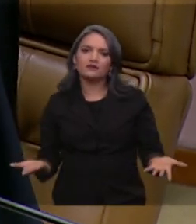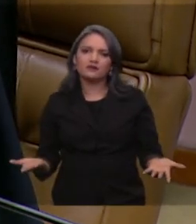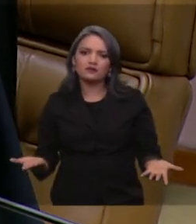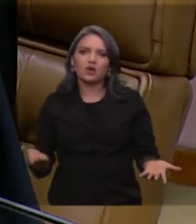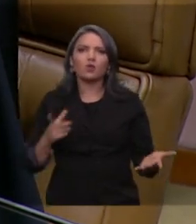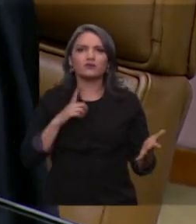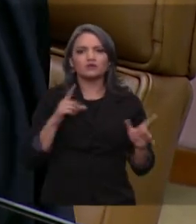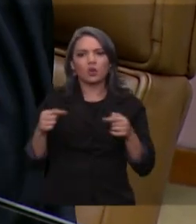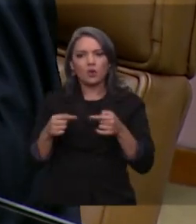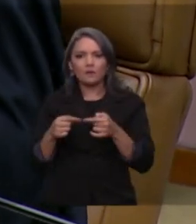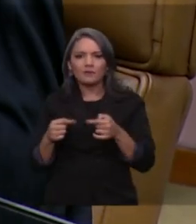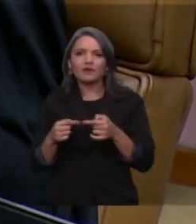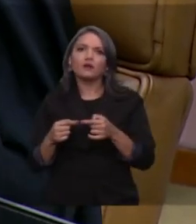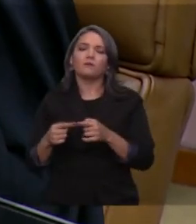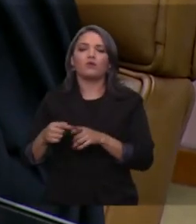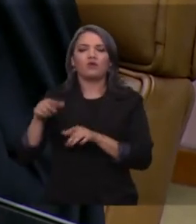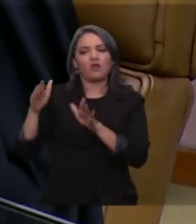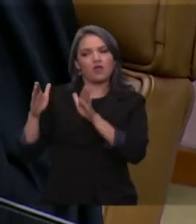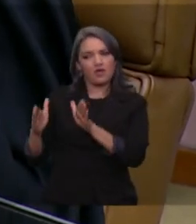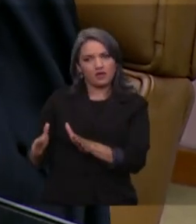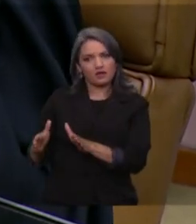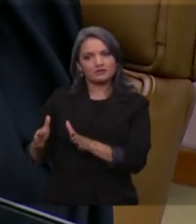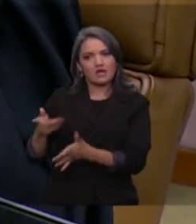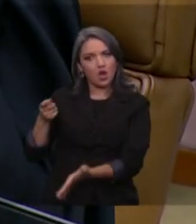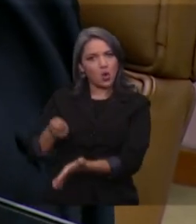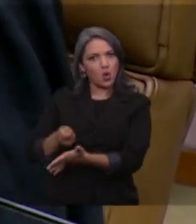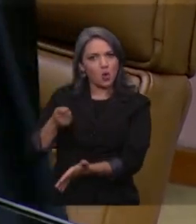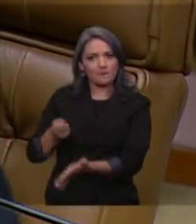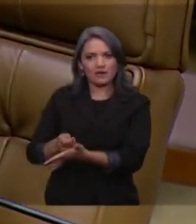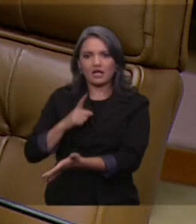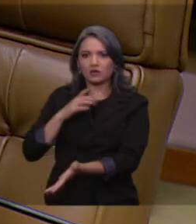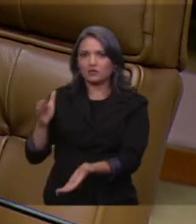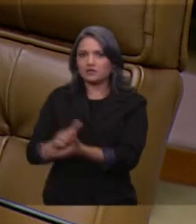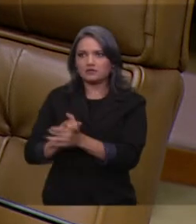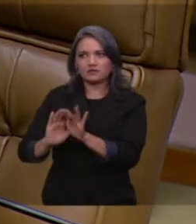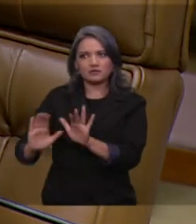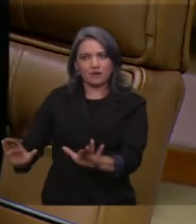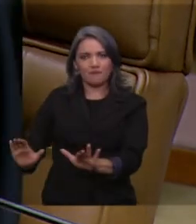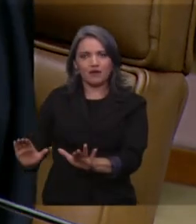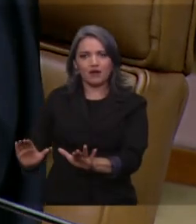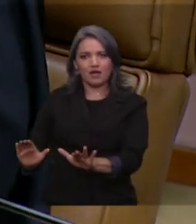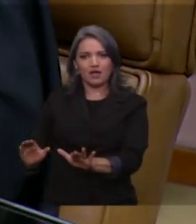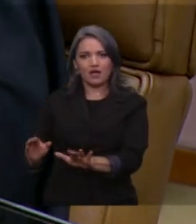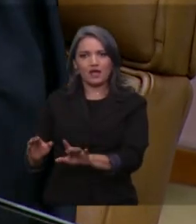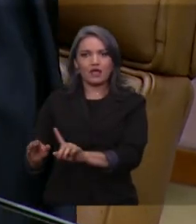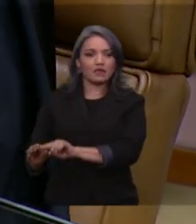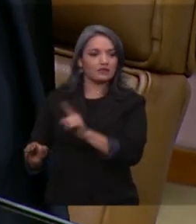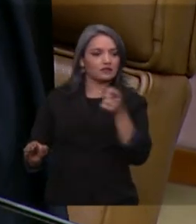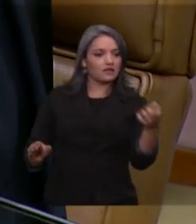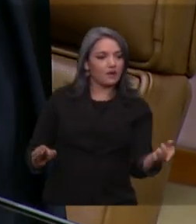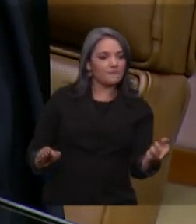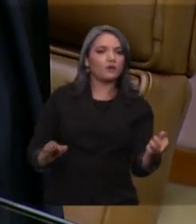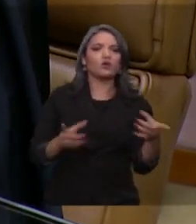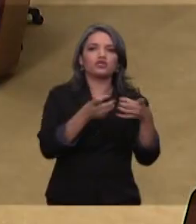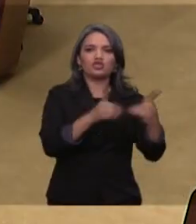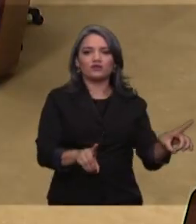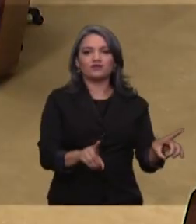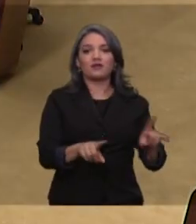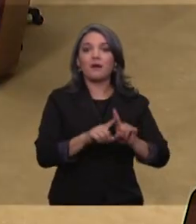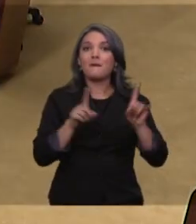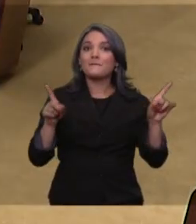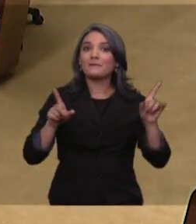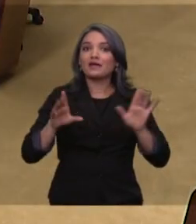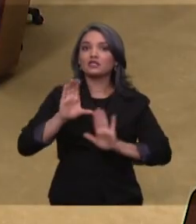era bifásico. Uma, obrigatoriamente, era etapa da outra. Mas elas não se confundiam